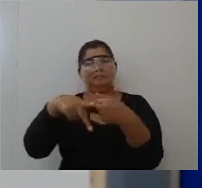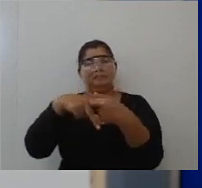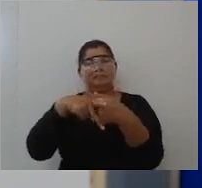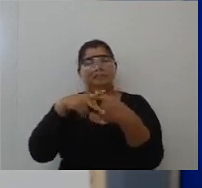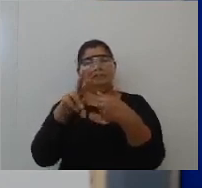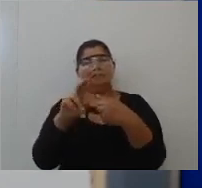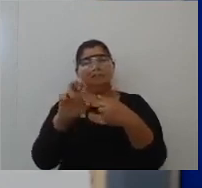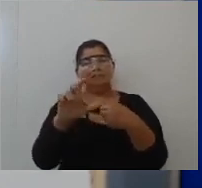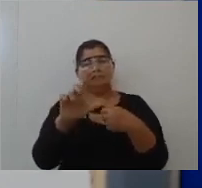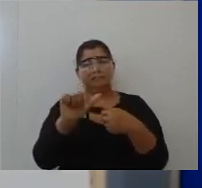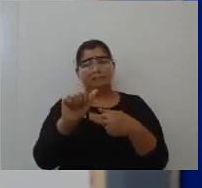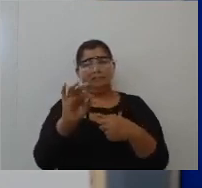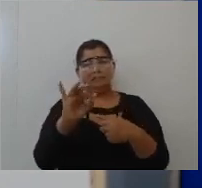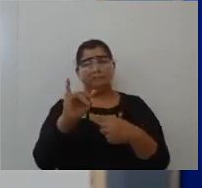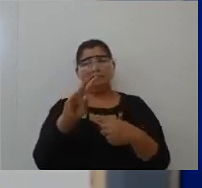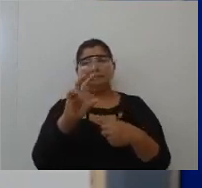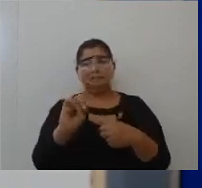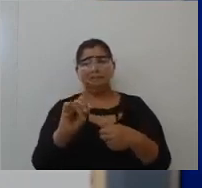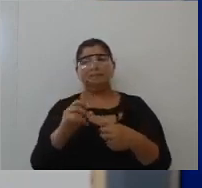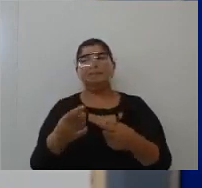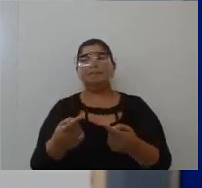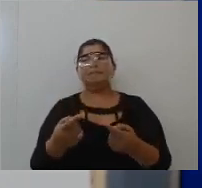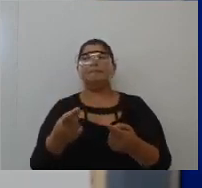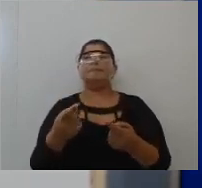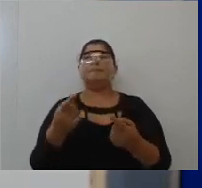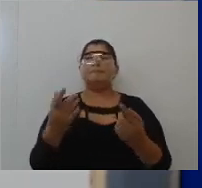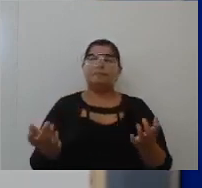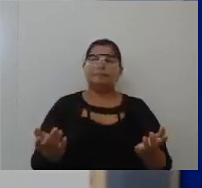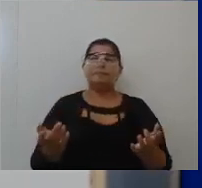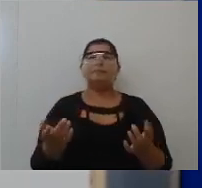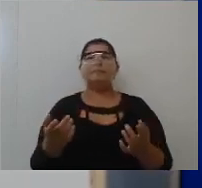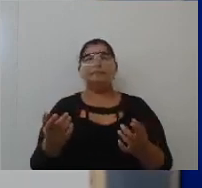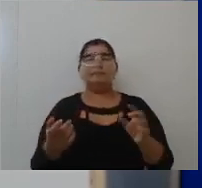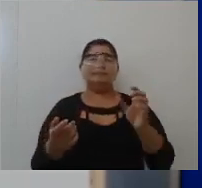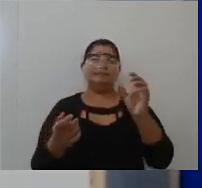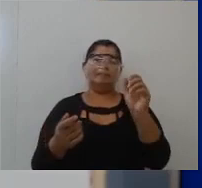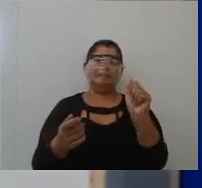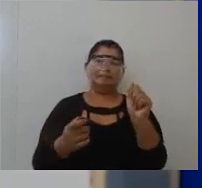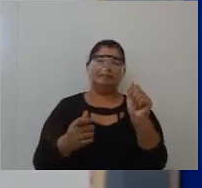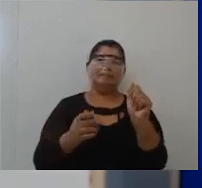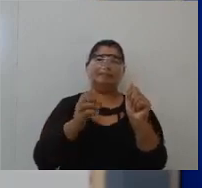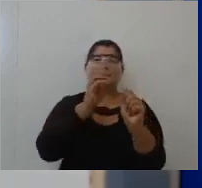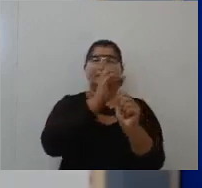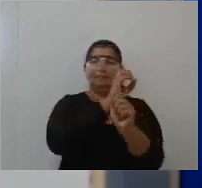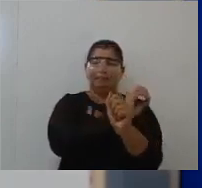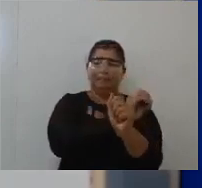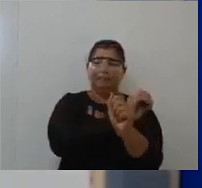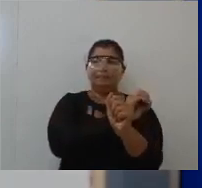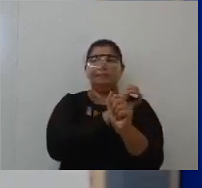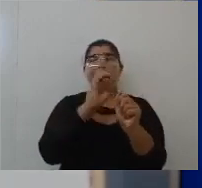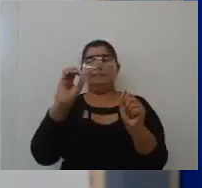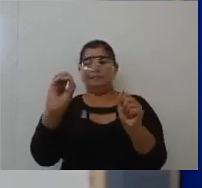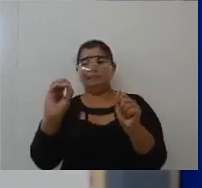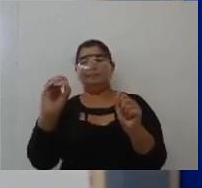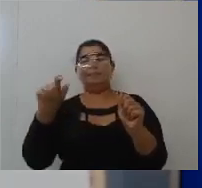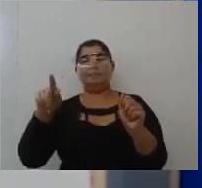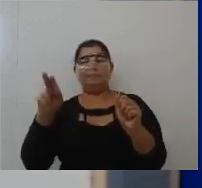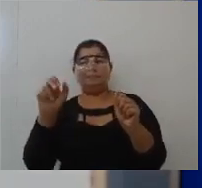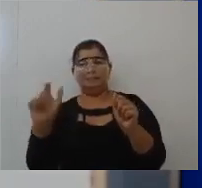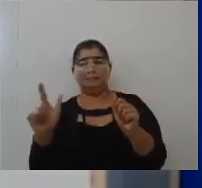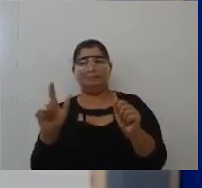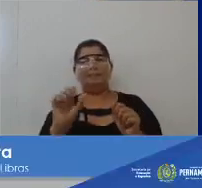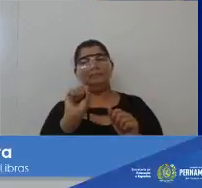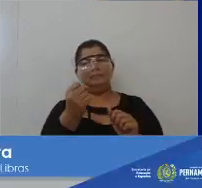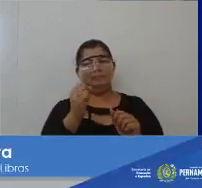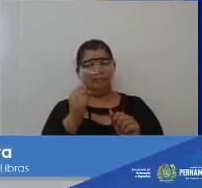os quais, as quais. Nesse caso tem que ser o qual porque aluno está no singular. Agora aqui embaixo, Eu não